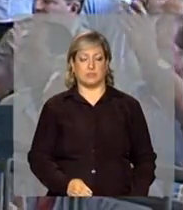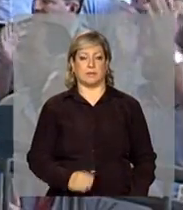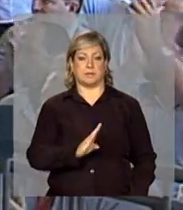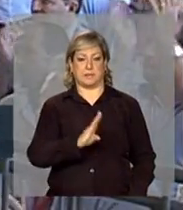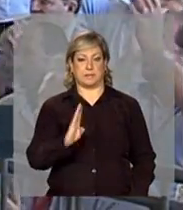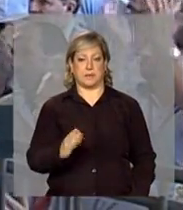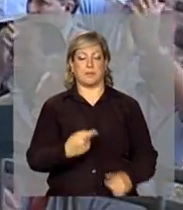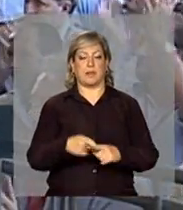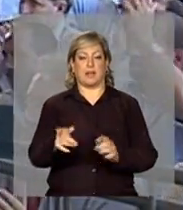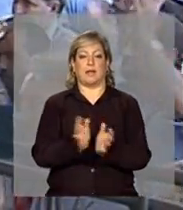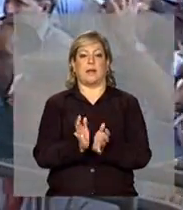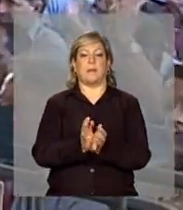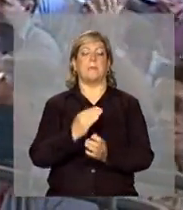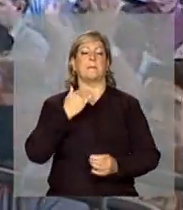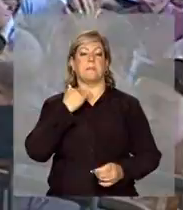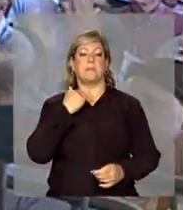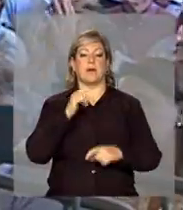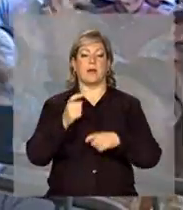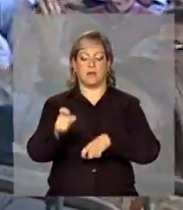dos Agricultores.